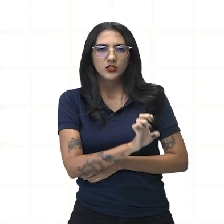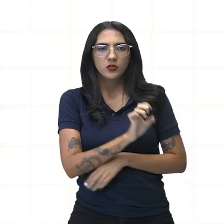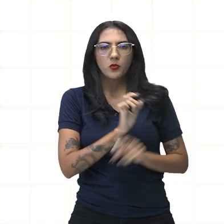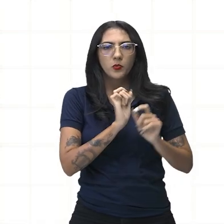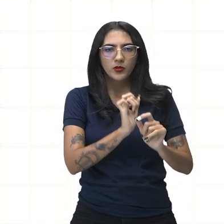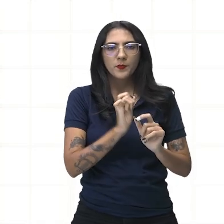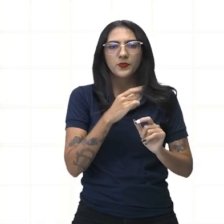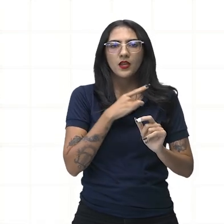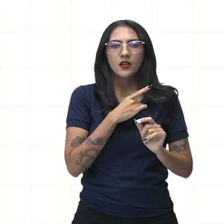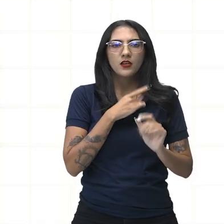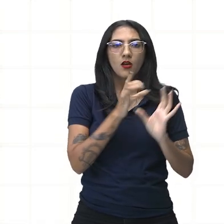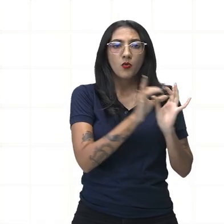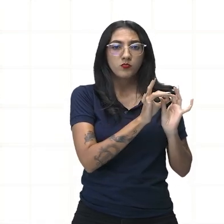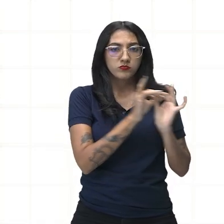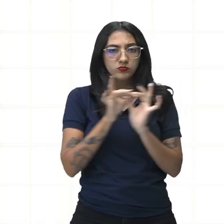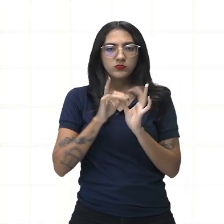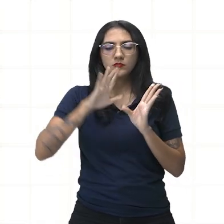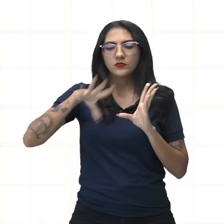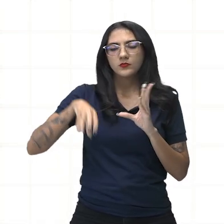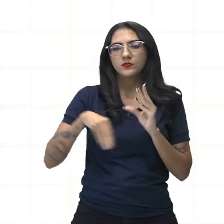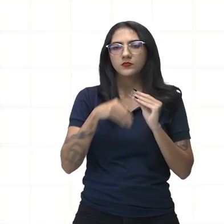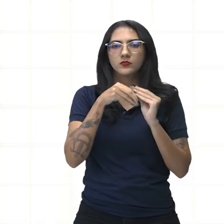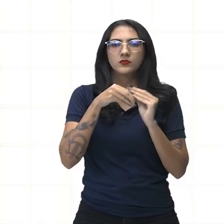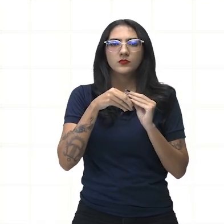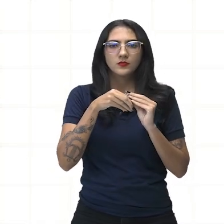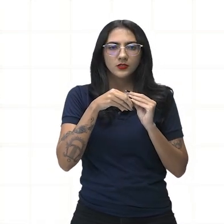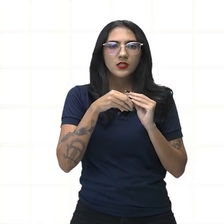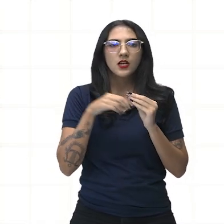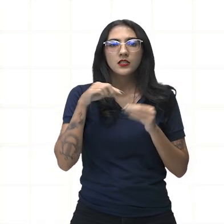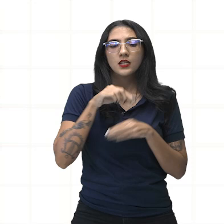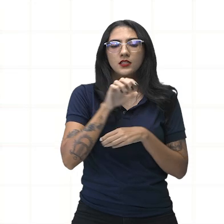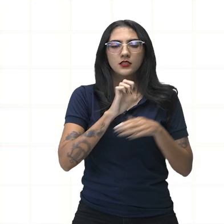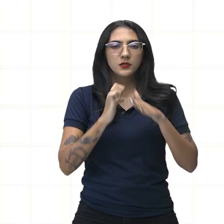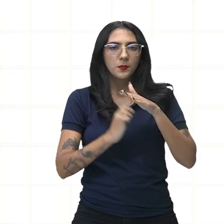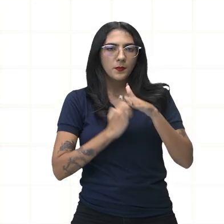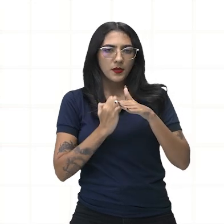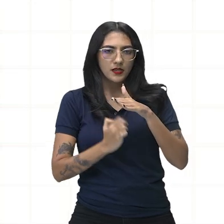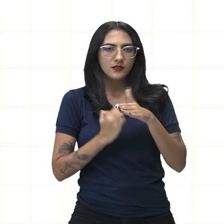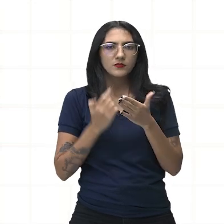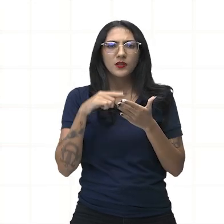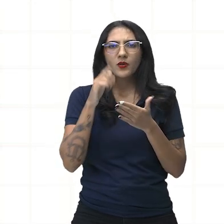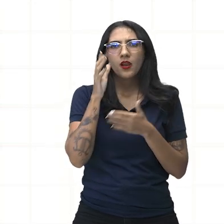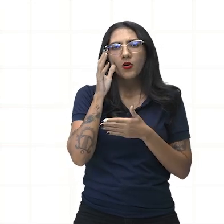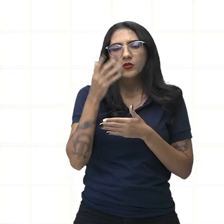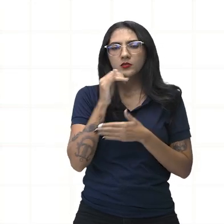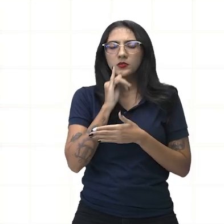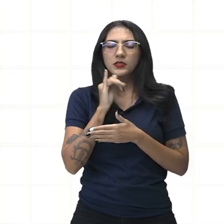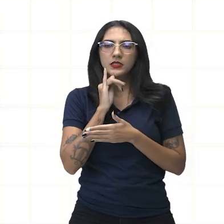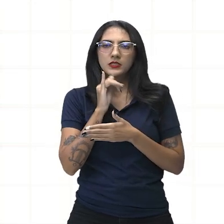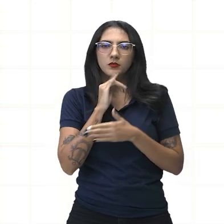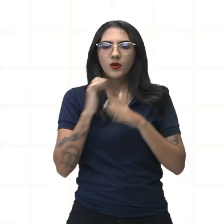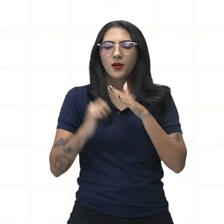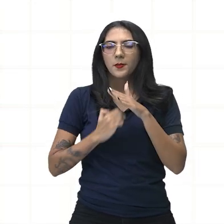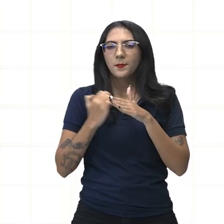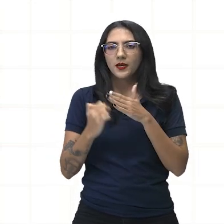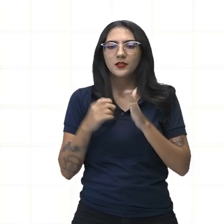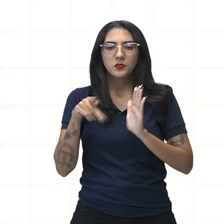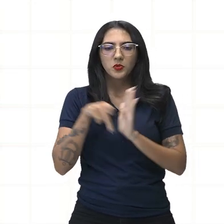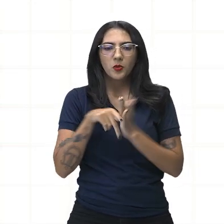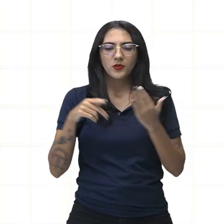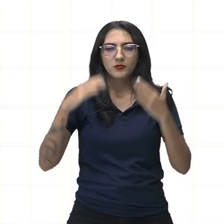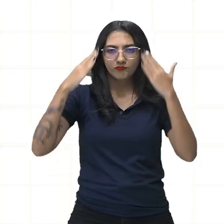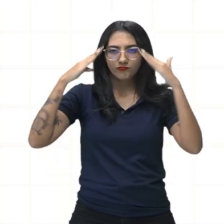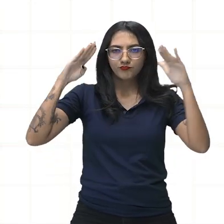tem a fusão e incorporação de uma empresa. Acontece muito com empresas aéreas. Elas se unem,